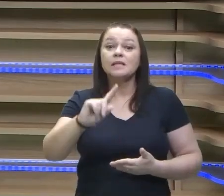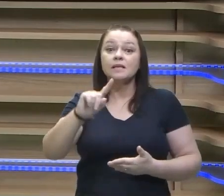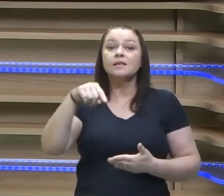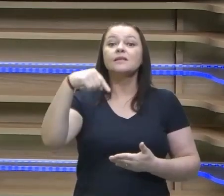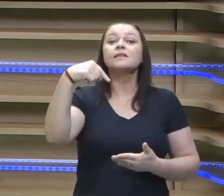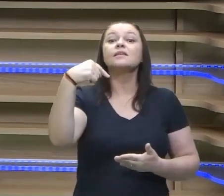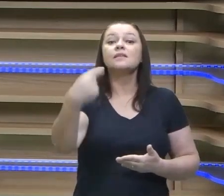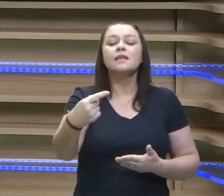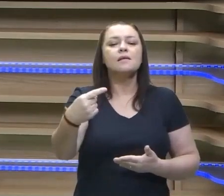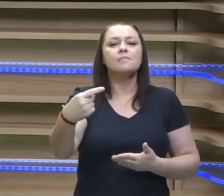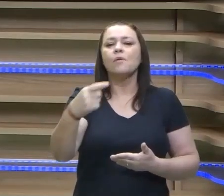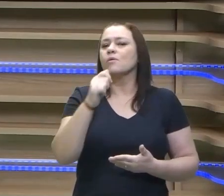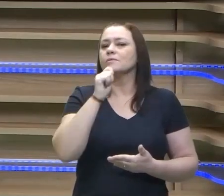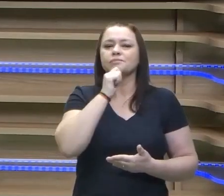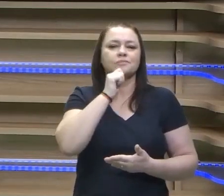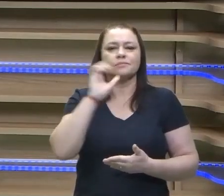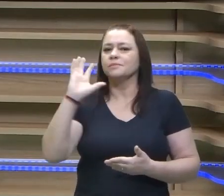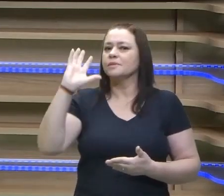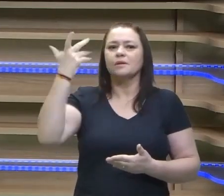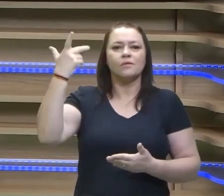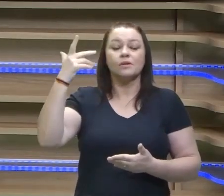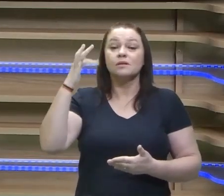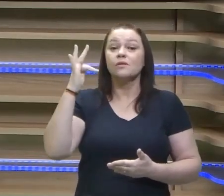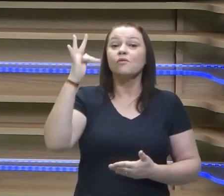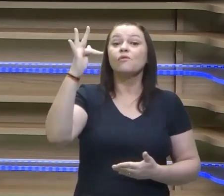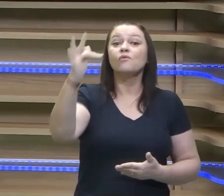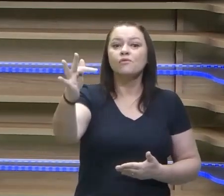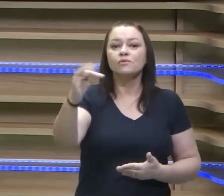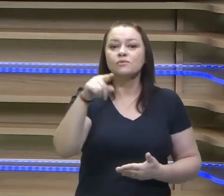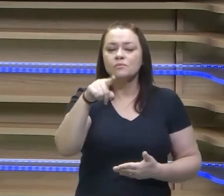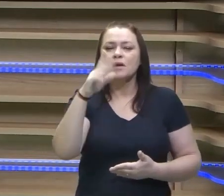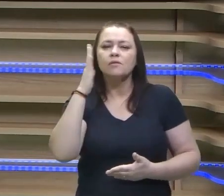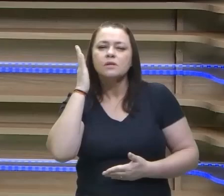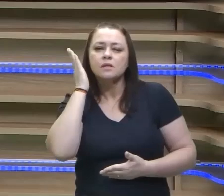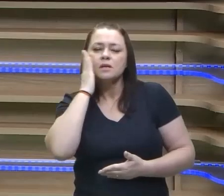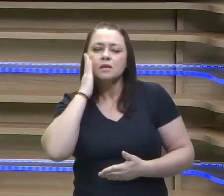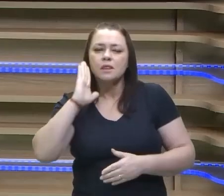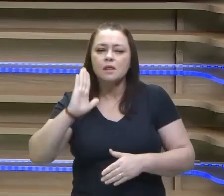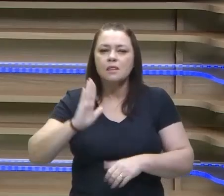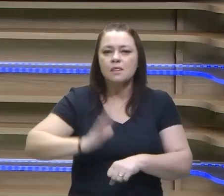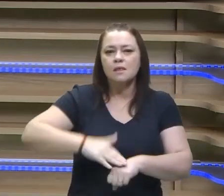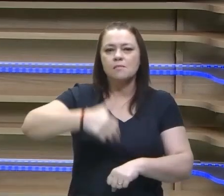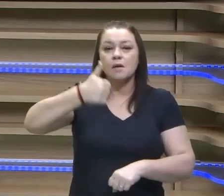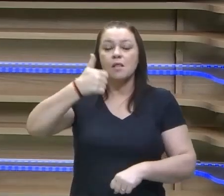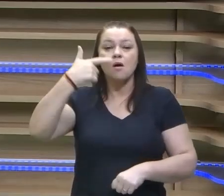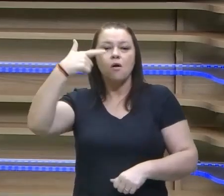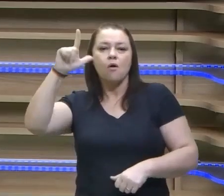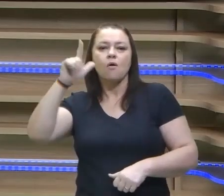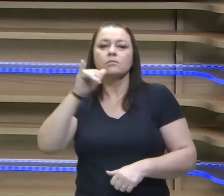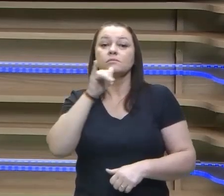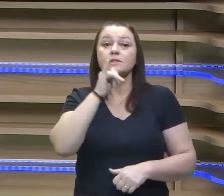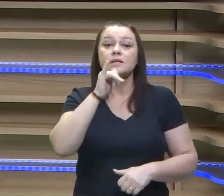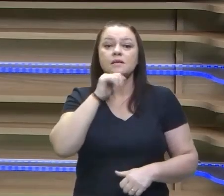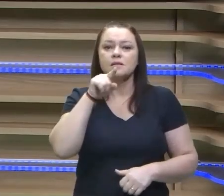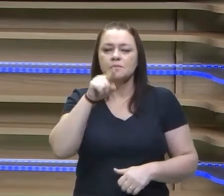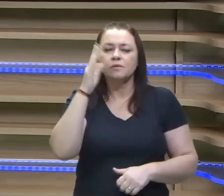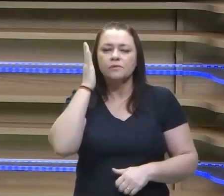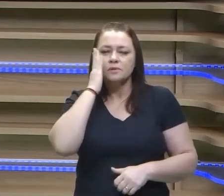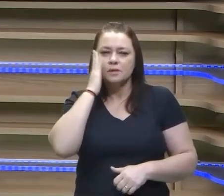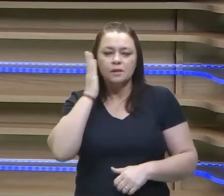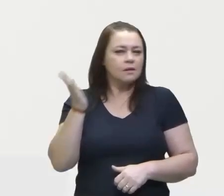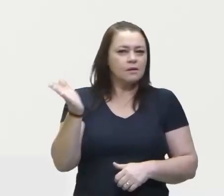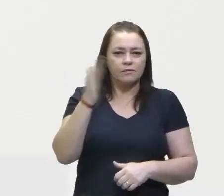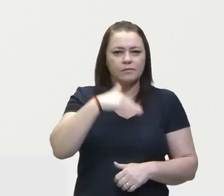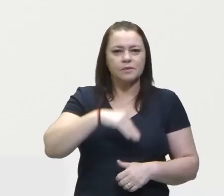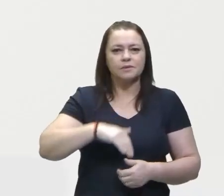depois que vai acontecer. Para você entender melhor, nós vamos para mais um exemplo. Para você entender melhor. Vamos